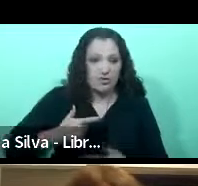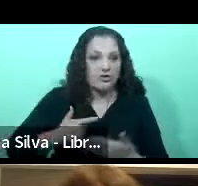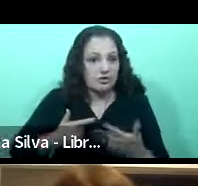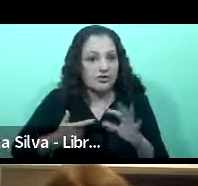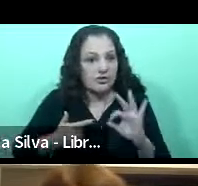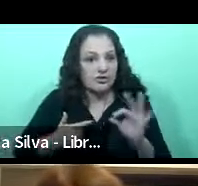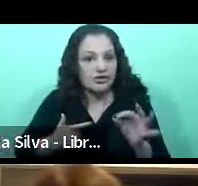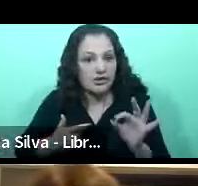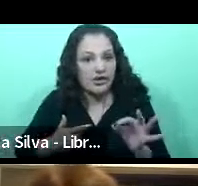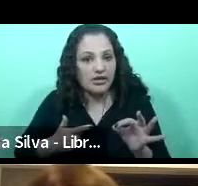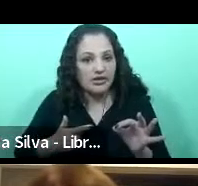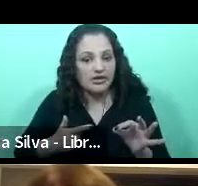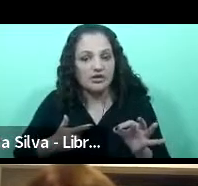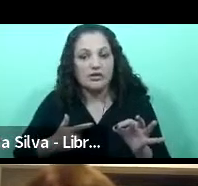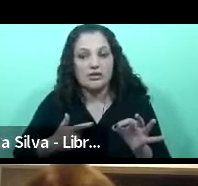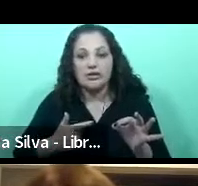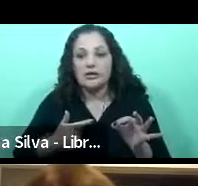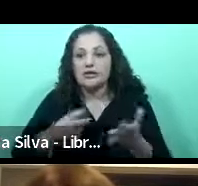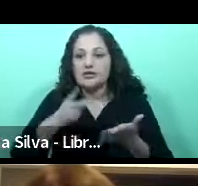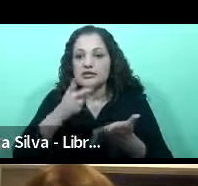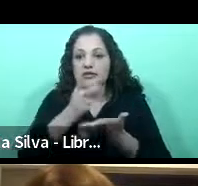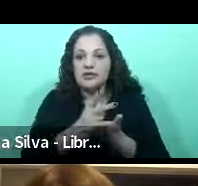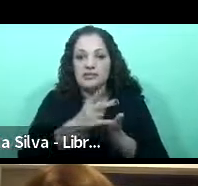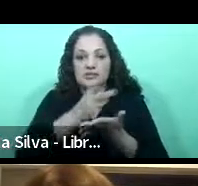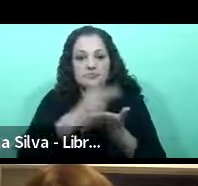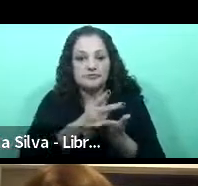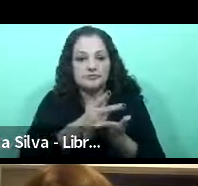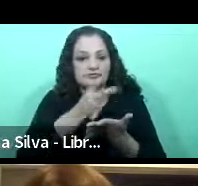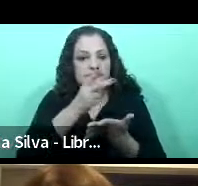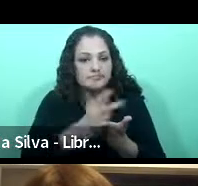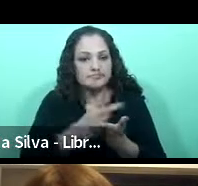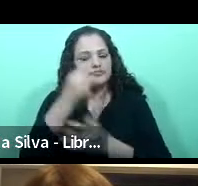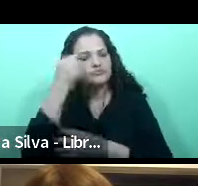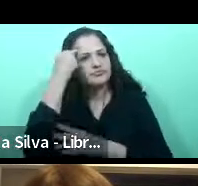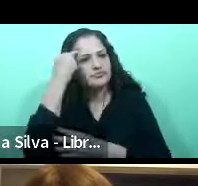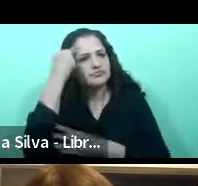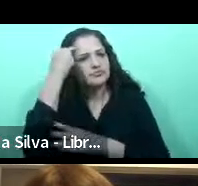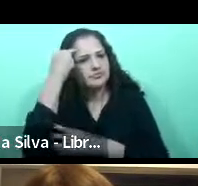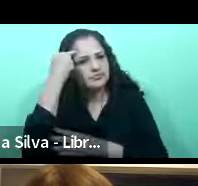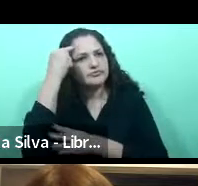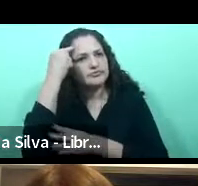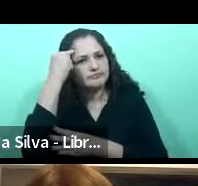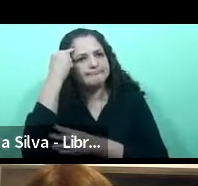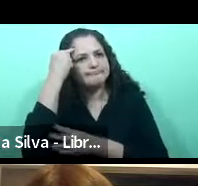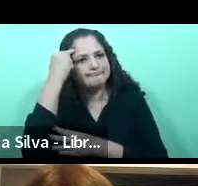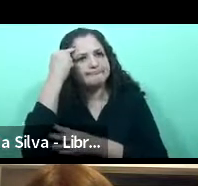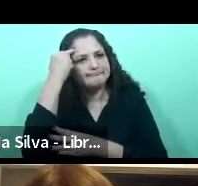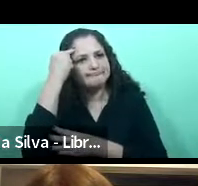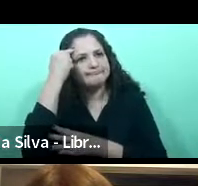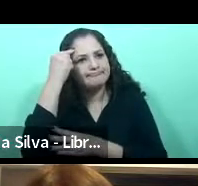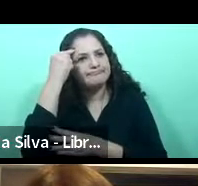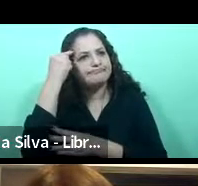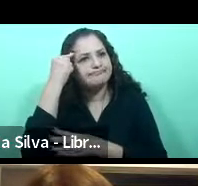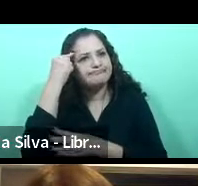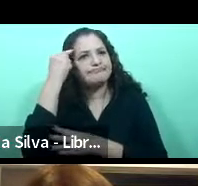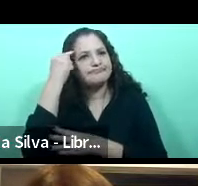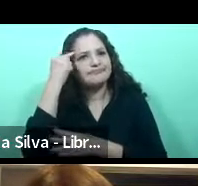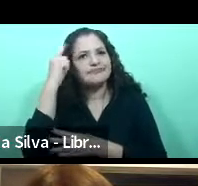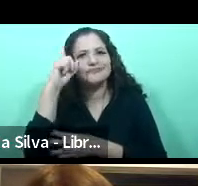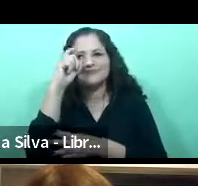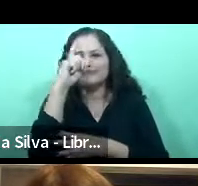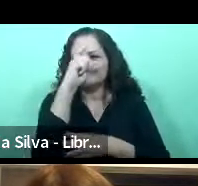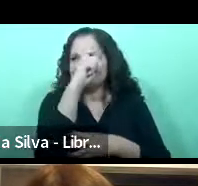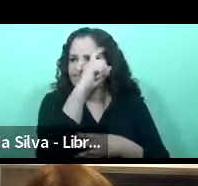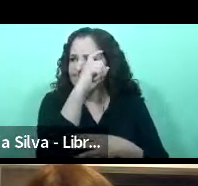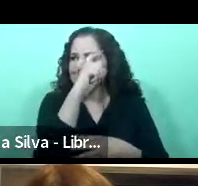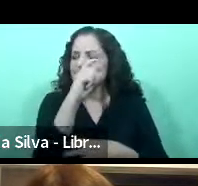articular. E a todo momento que eu penso isso, e que eu penso, né, na dificuldade que é